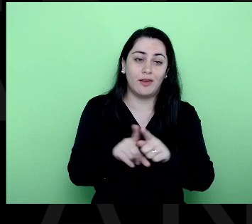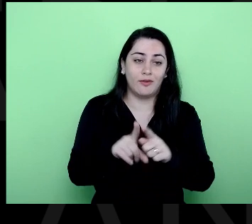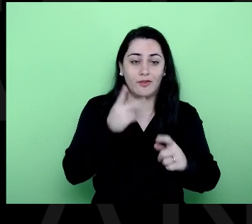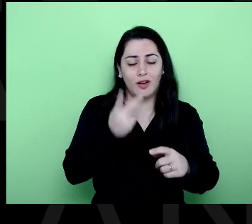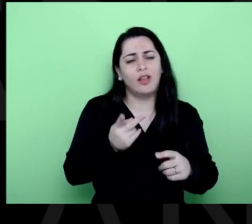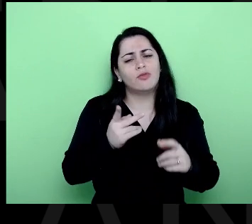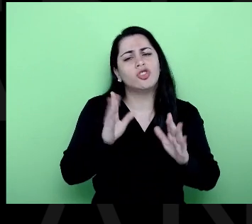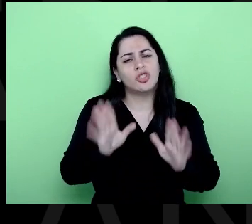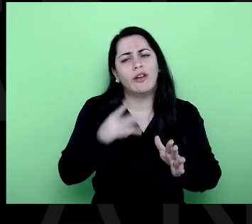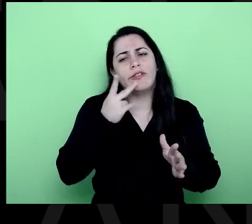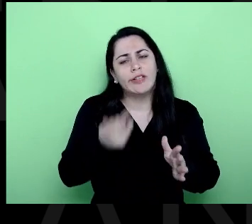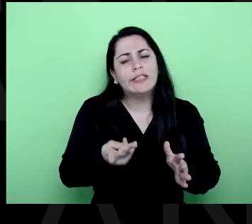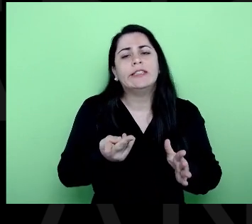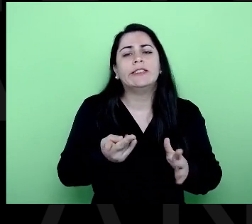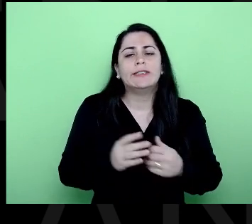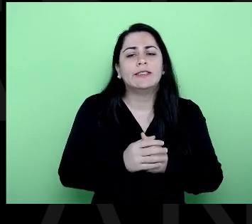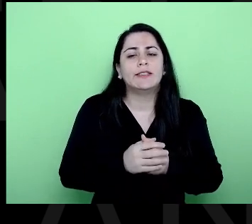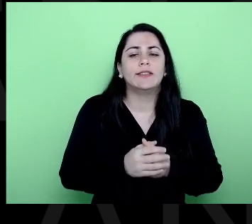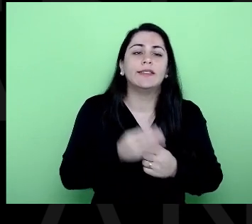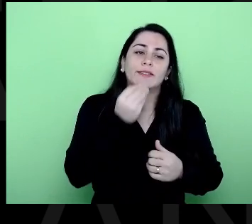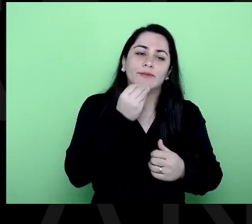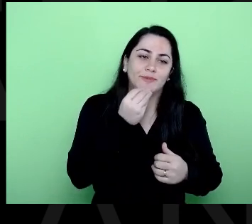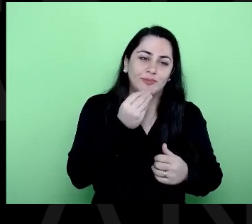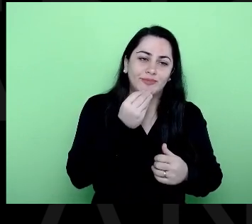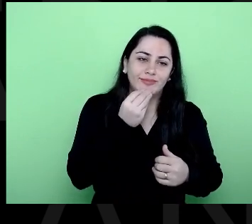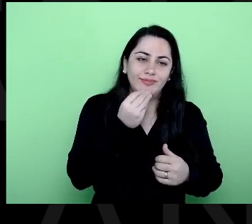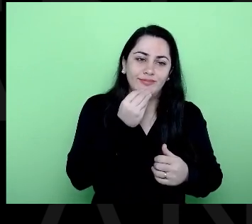Eu já falei algumas vezes, óbvio que